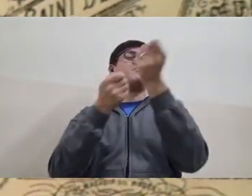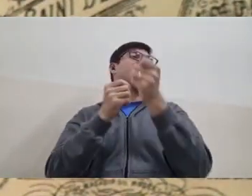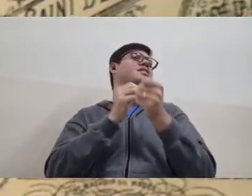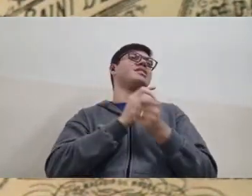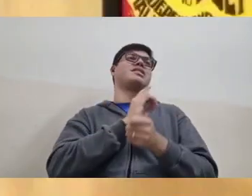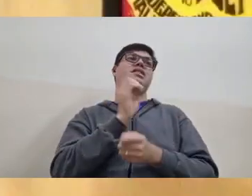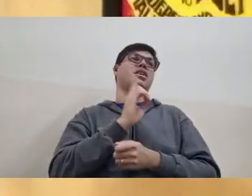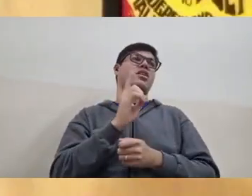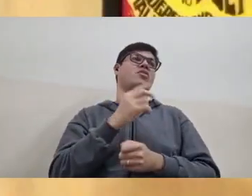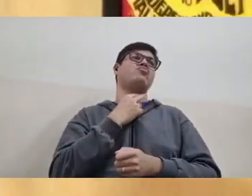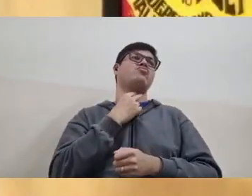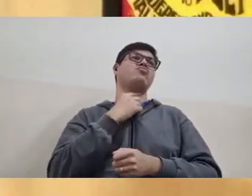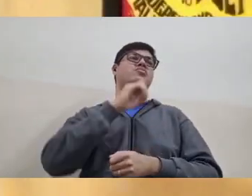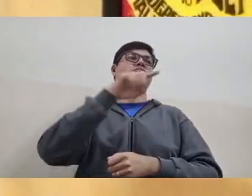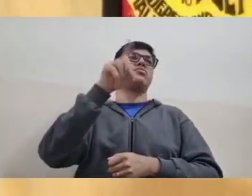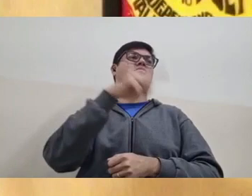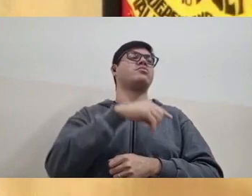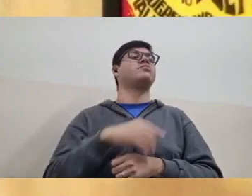prefeito Pedrinho Eliseu tem...